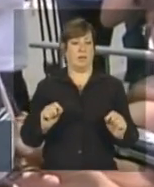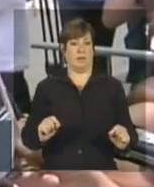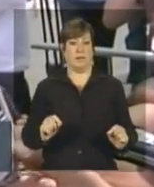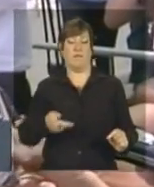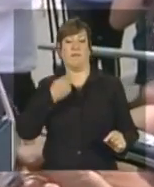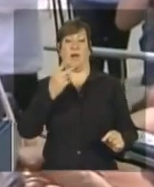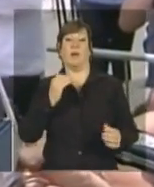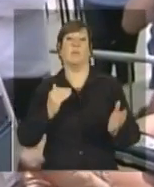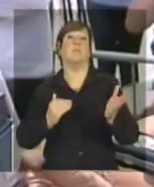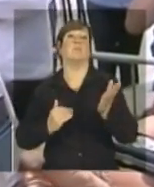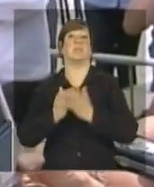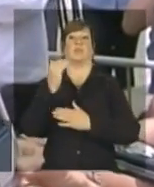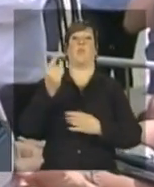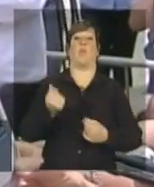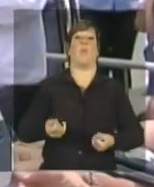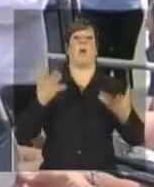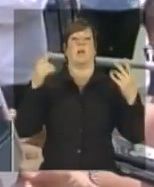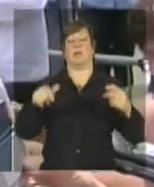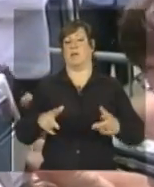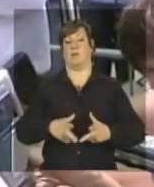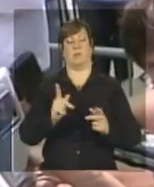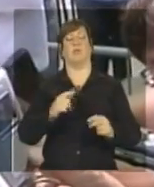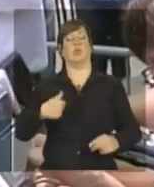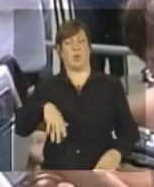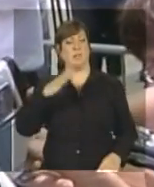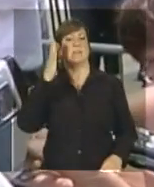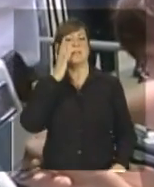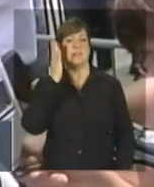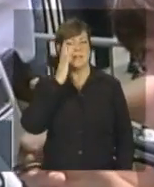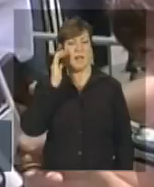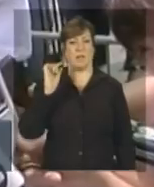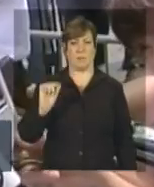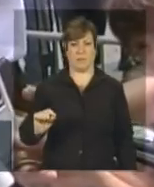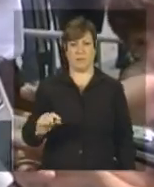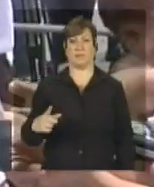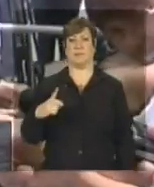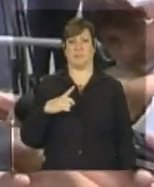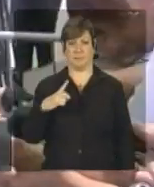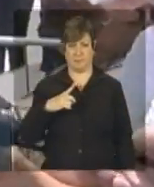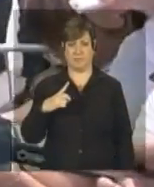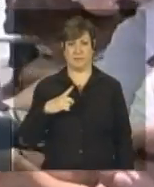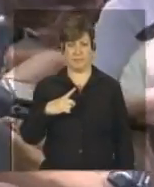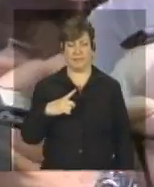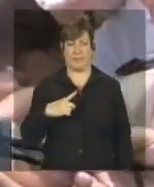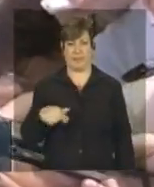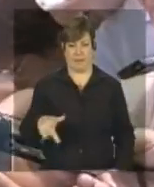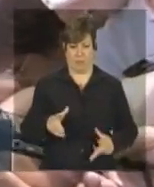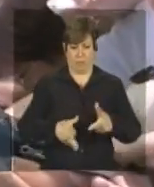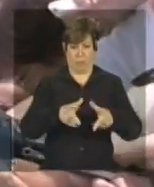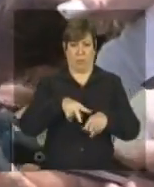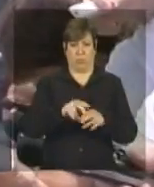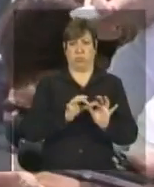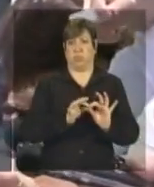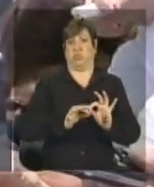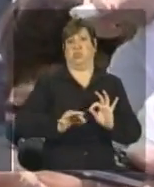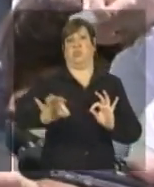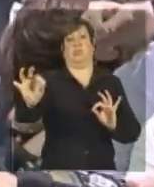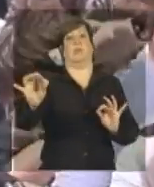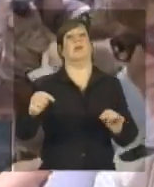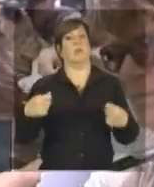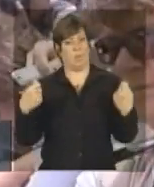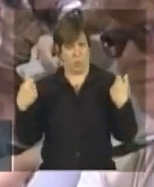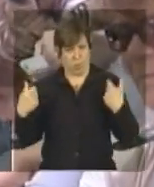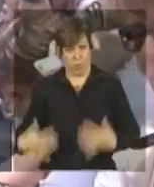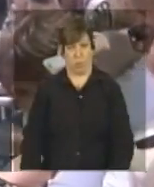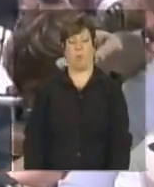indefinidamente o preço dessa ferrovia. A gente sabe que há uma ferrovia desse tamanho e dessa dimensão, você